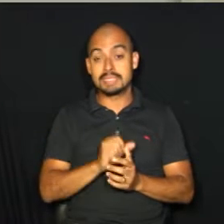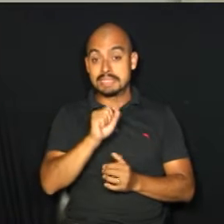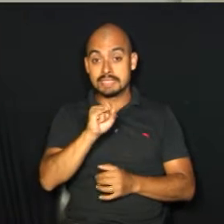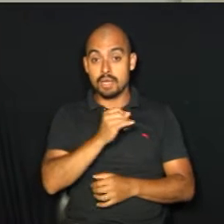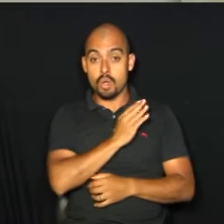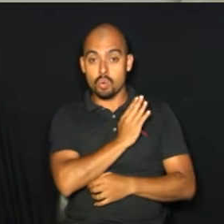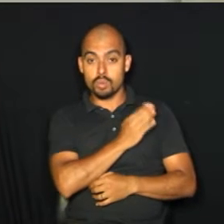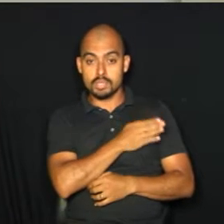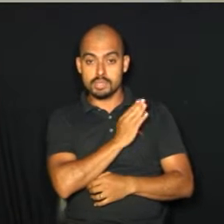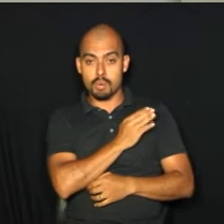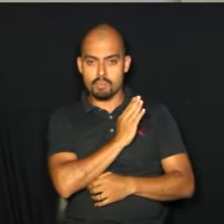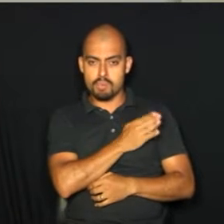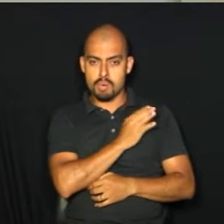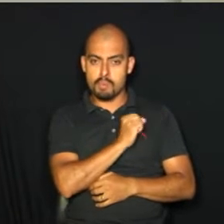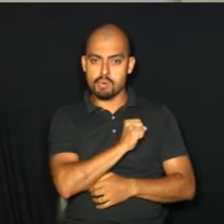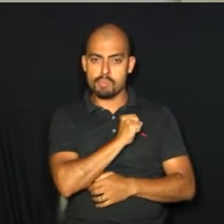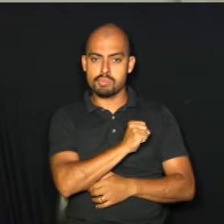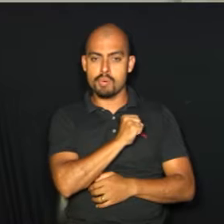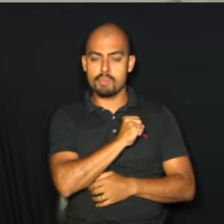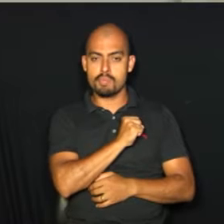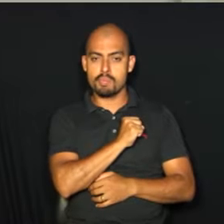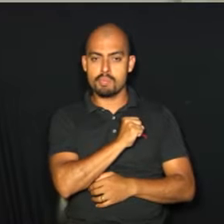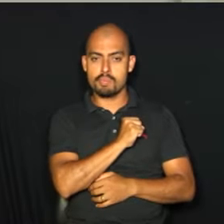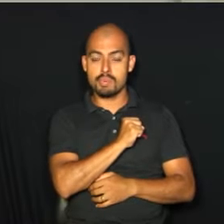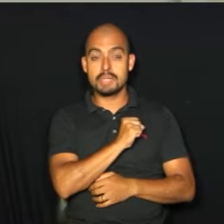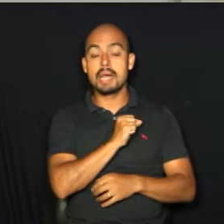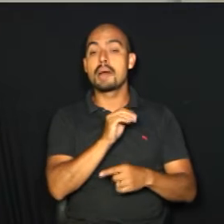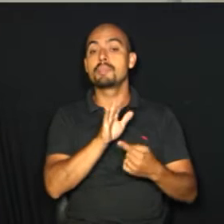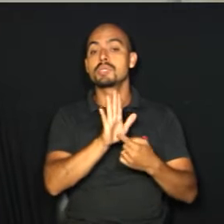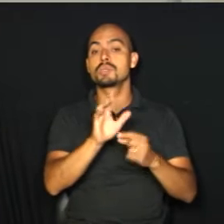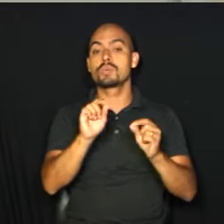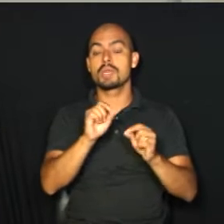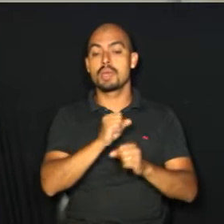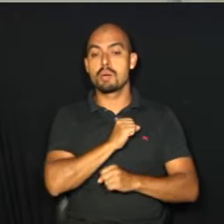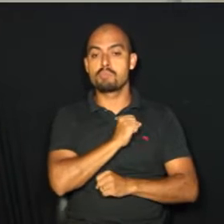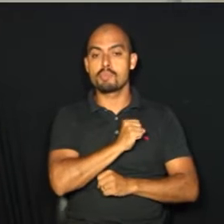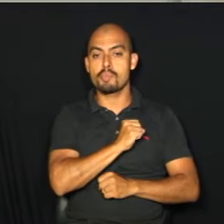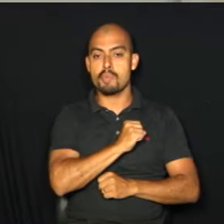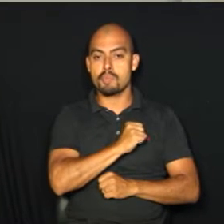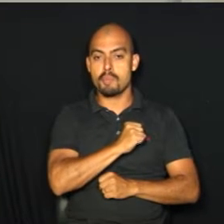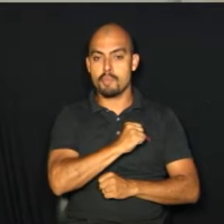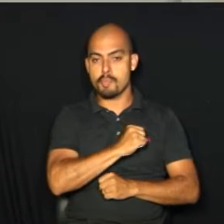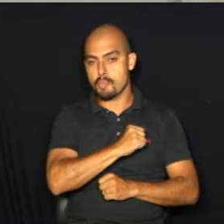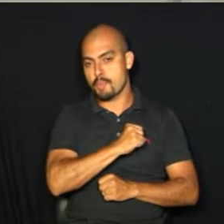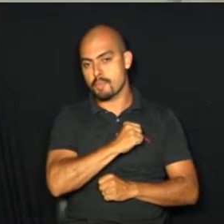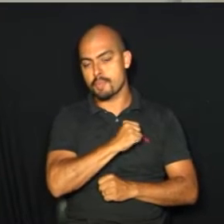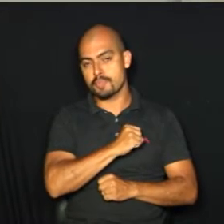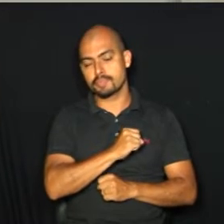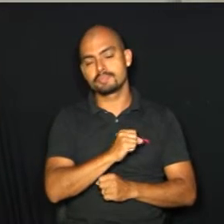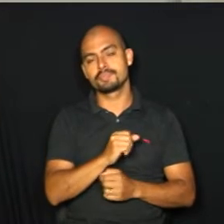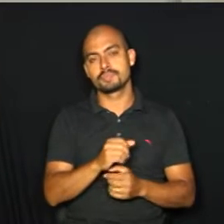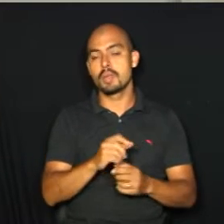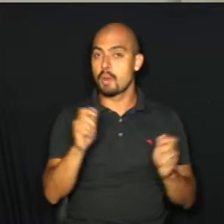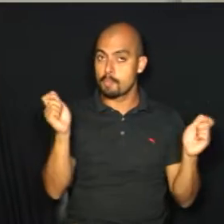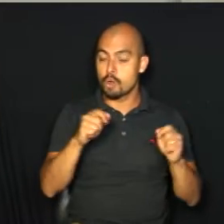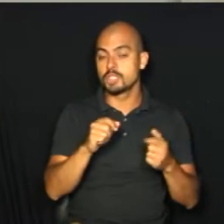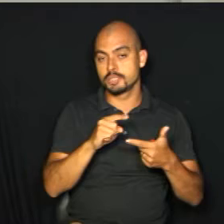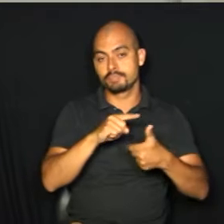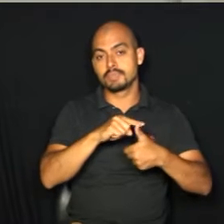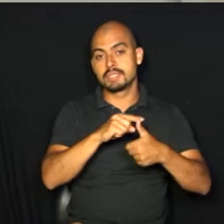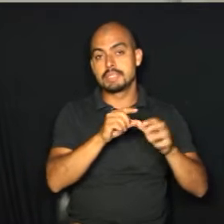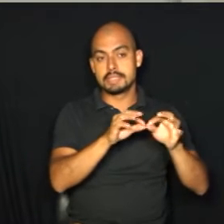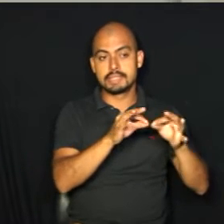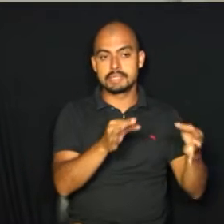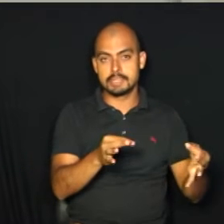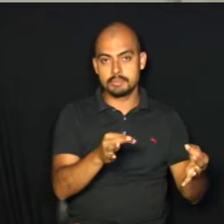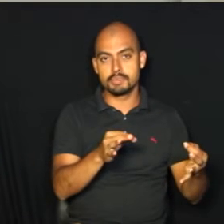seguir este ritmo regular dizemos que ele apresenta uma arritmia cardíaca as arritmias podem ser simples e